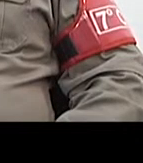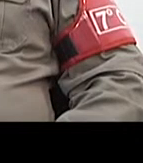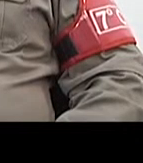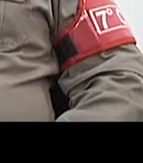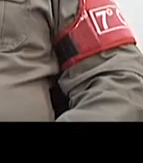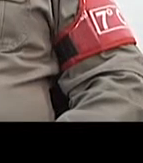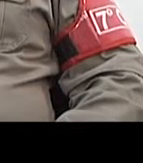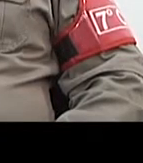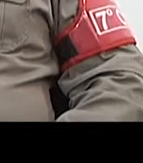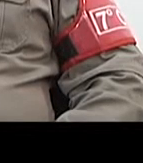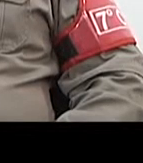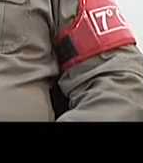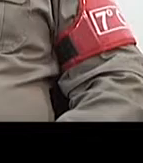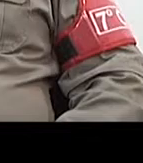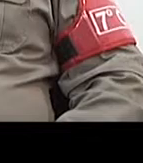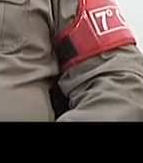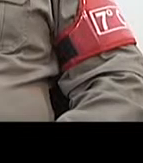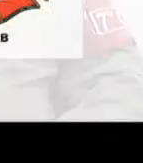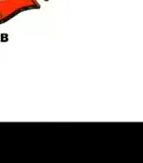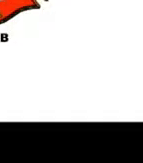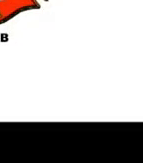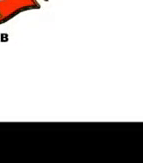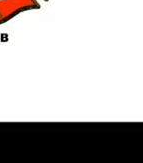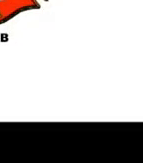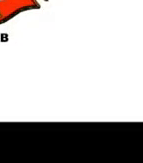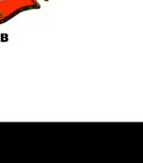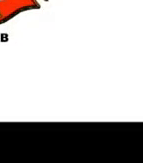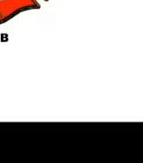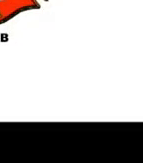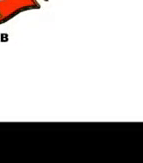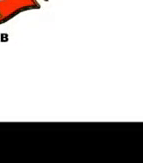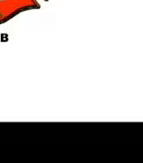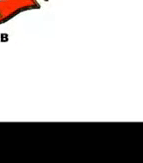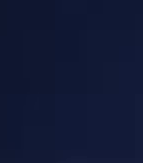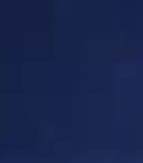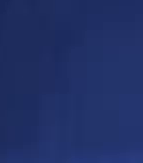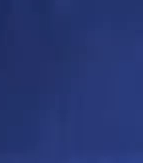estão limpos e em condições de serem utilizados.